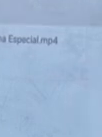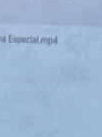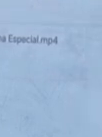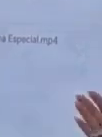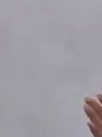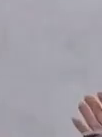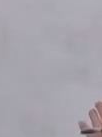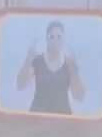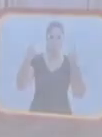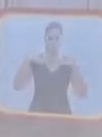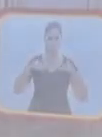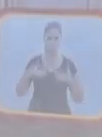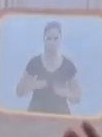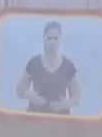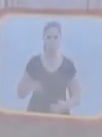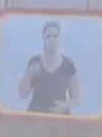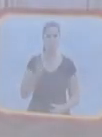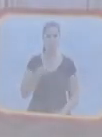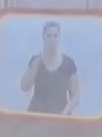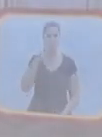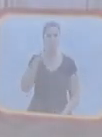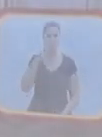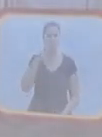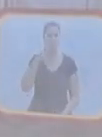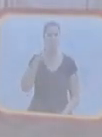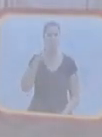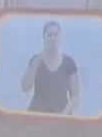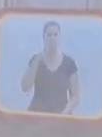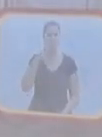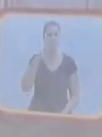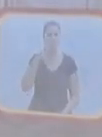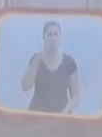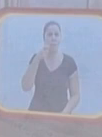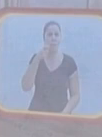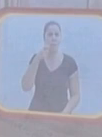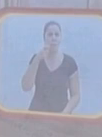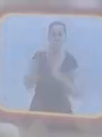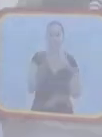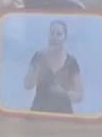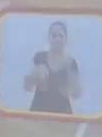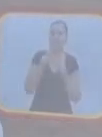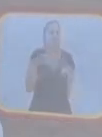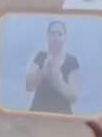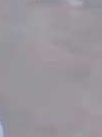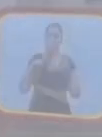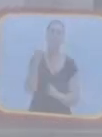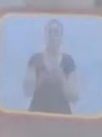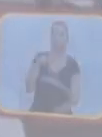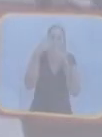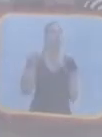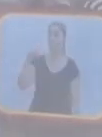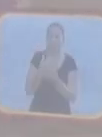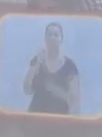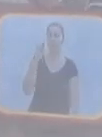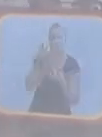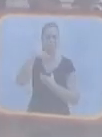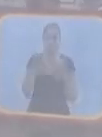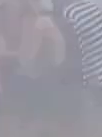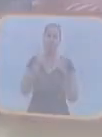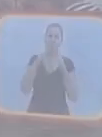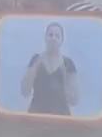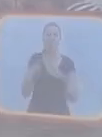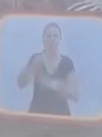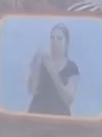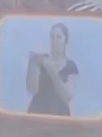Eles conseguiram depois, é uma pena, tem depoimento da Marília, que é linda, que viu como ajudou na fisioterapia, como ajudou na recuperação,